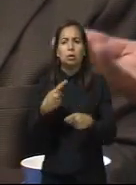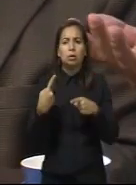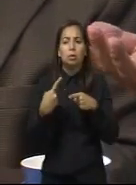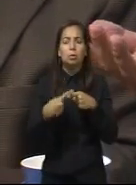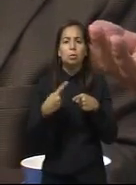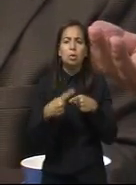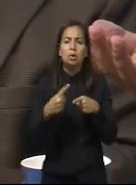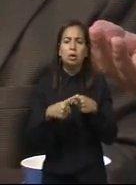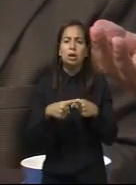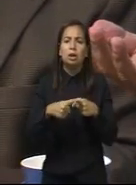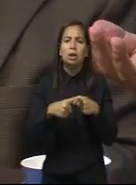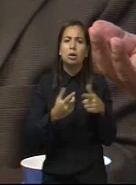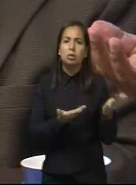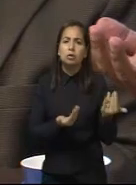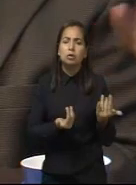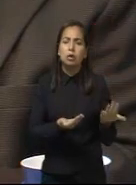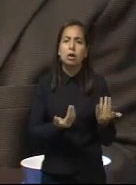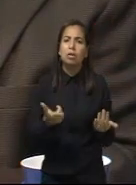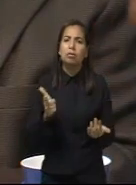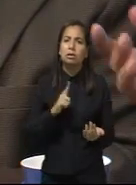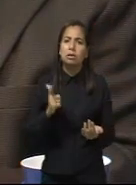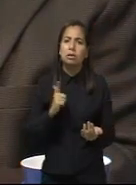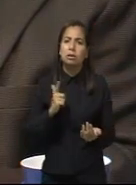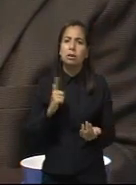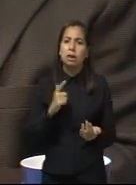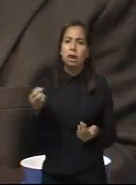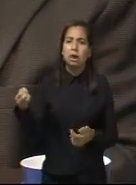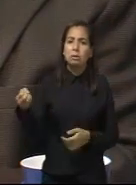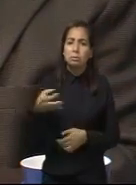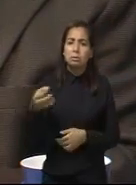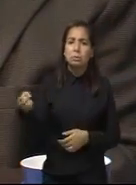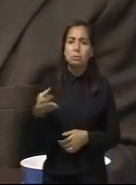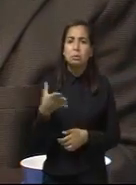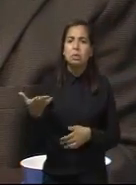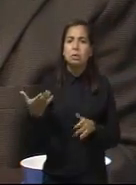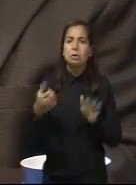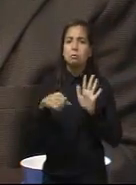entravam na criminalidade. Eu vi uns depoimentos fantásticos, assim, fantásticos